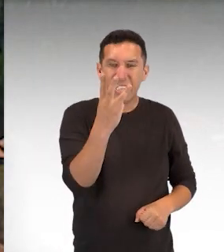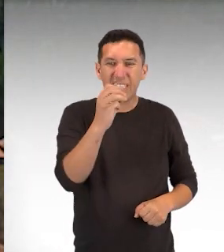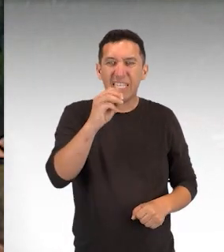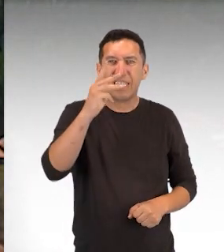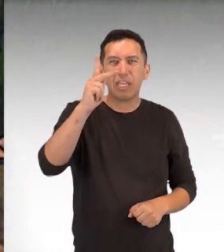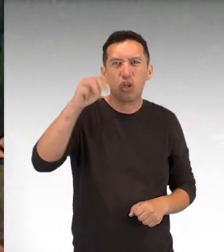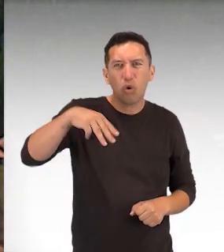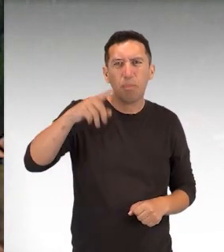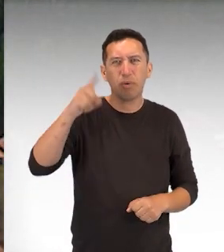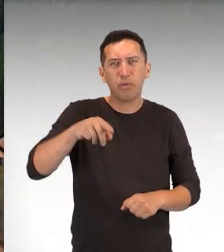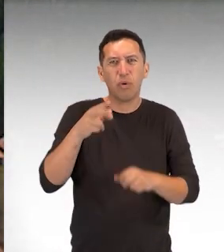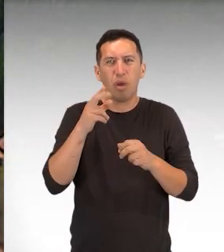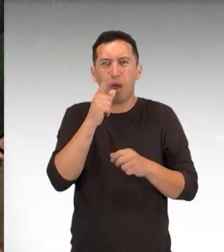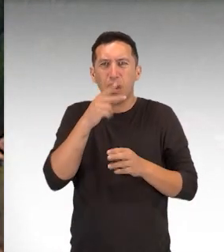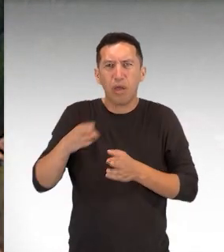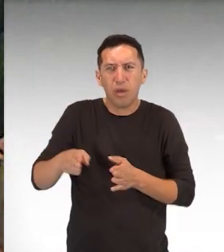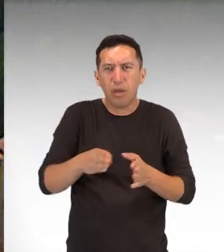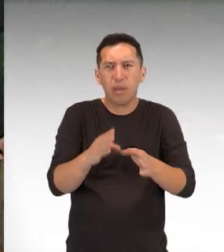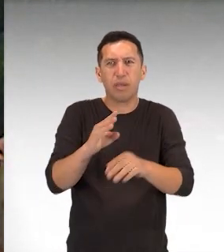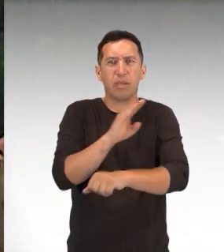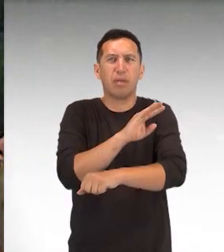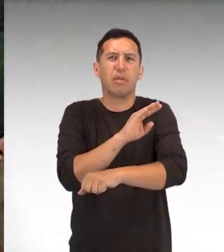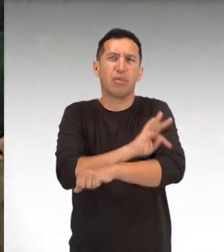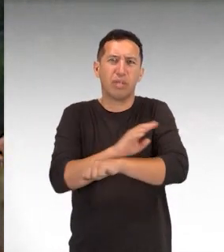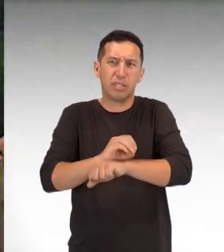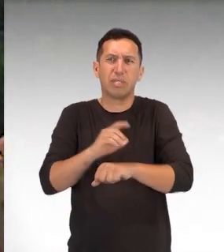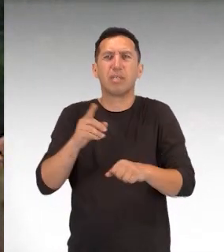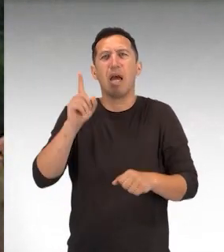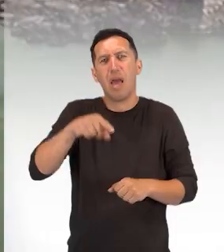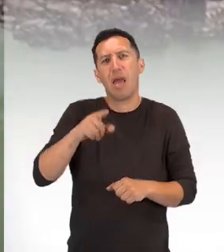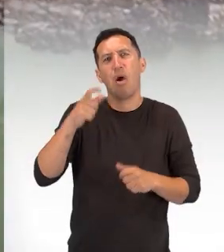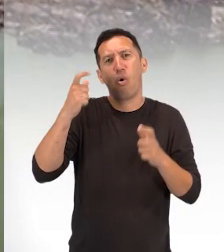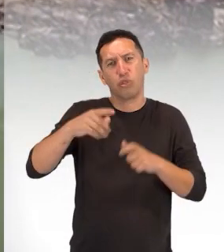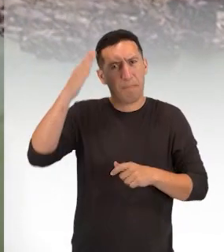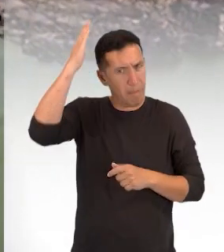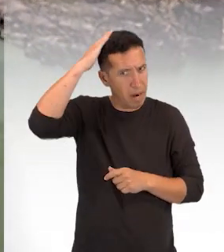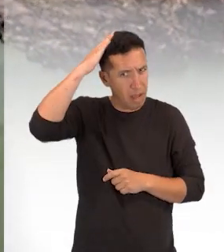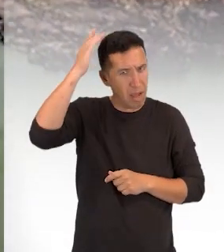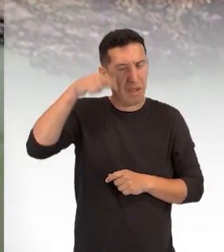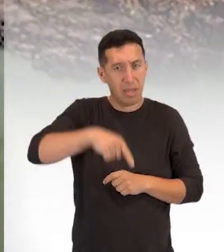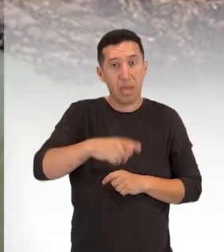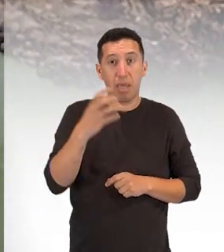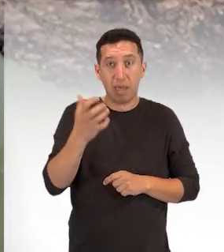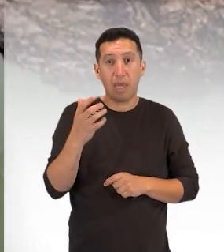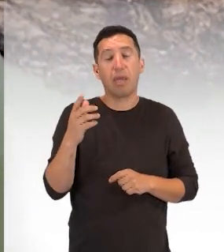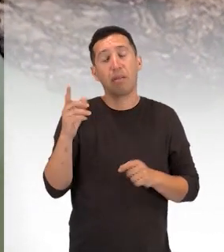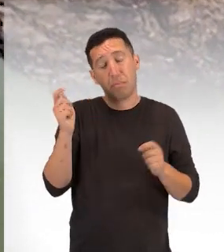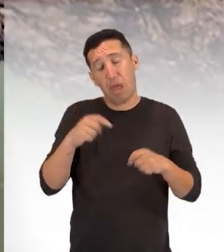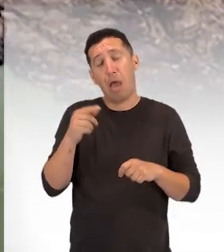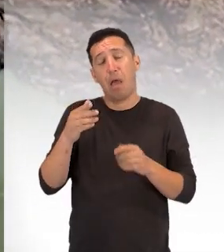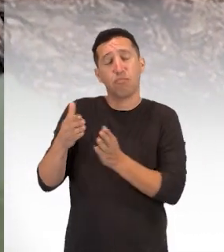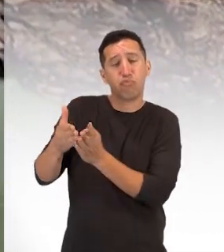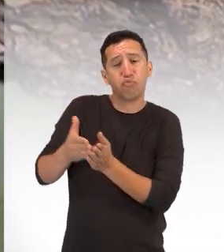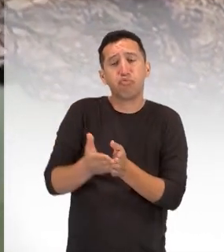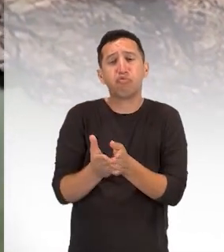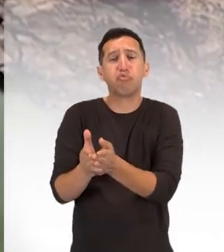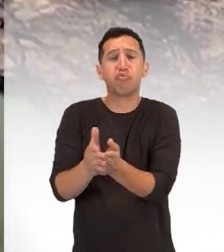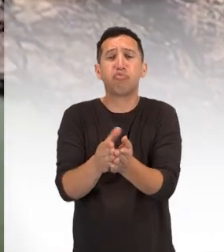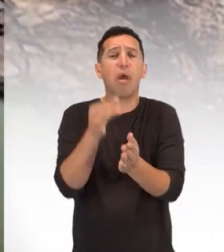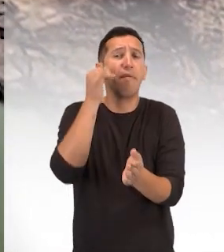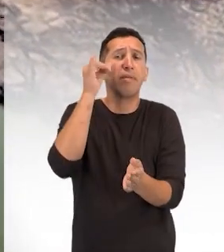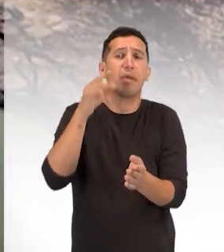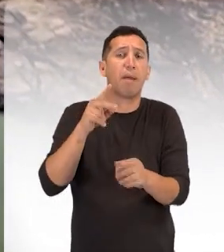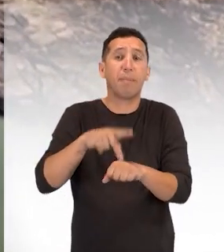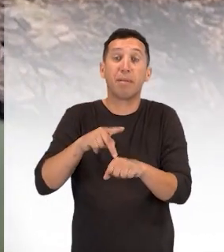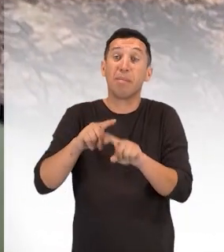de 30 quilômetros do rio Tocantins, no município de Itupiranga, no Pará. A derrocagem pretende tornar esse trecho do rio navegável,